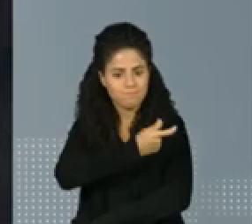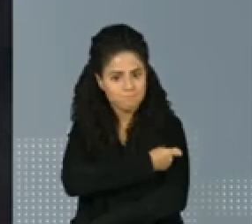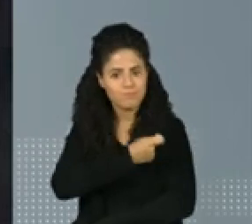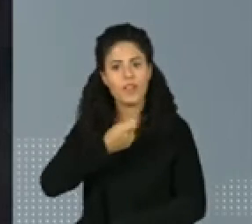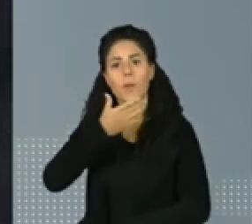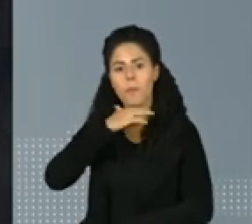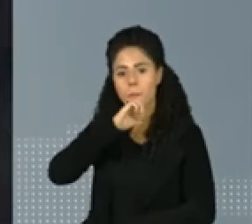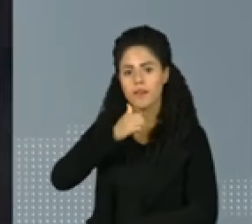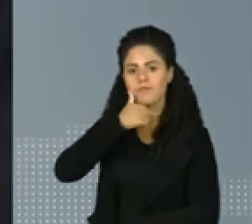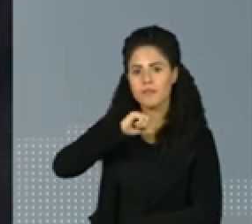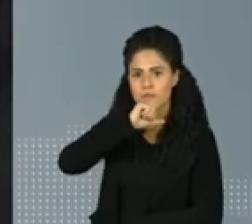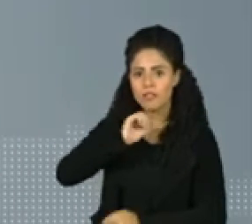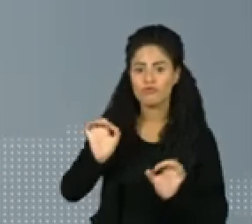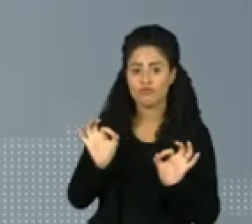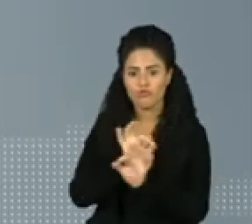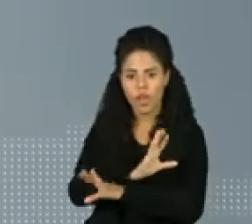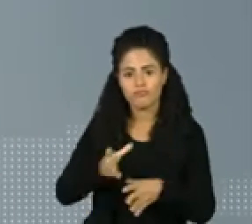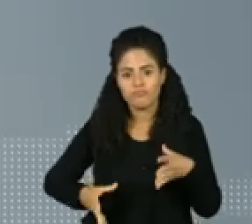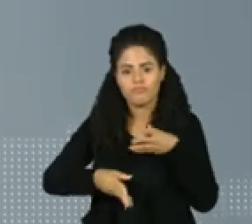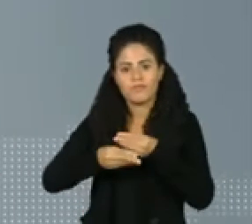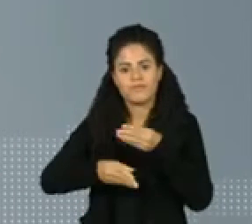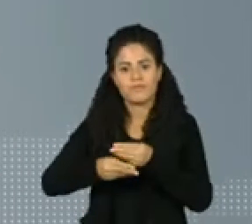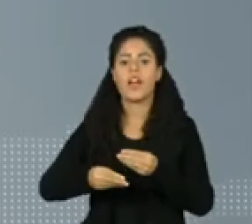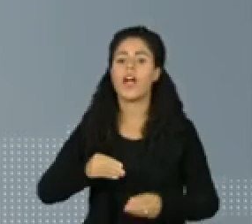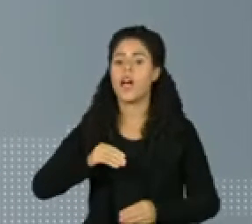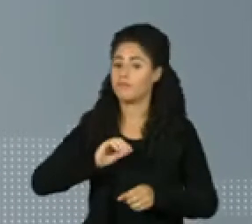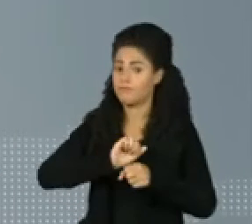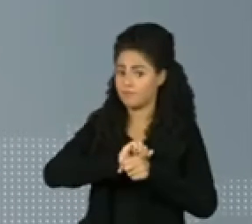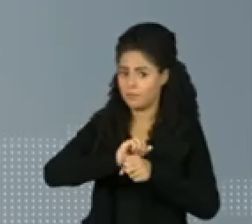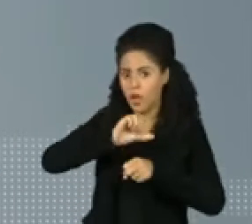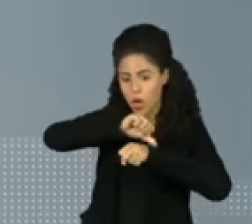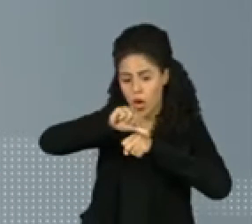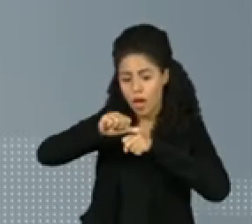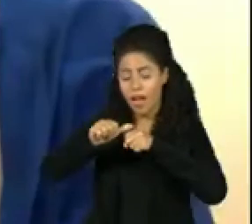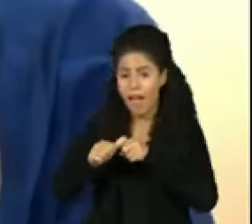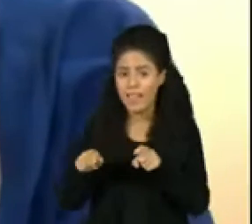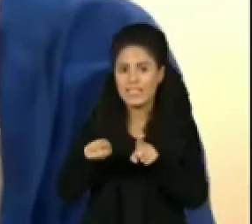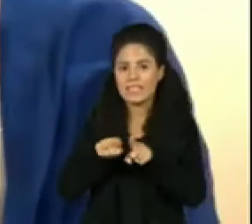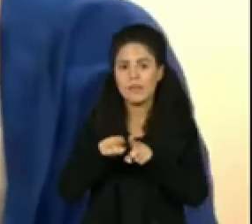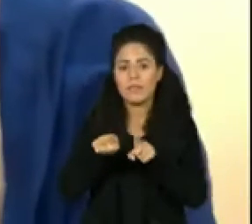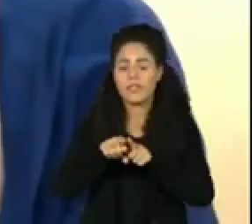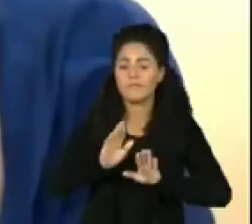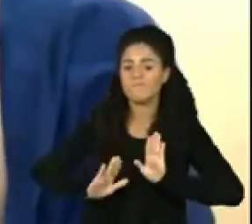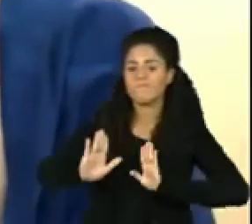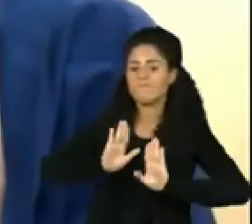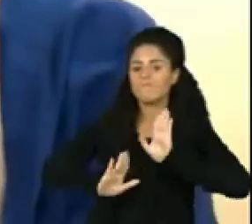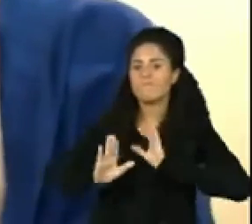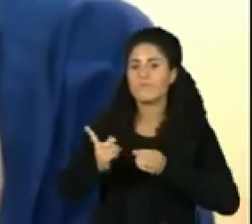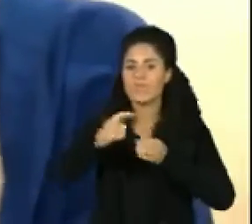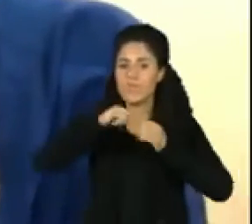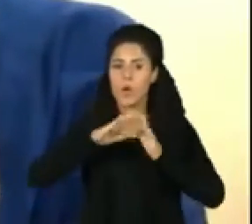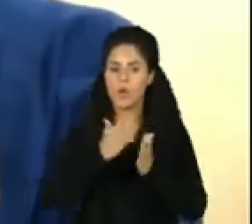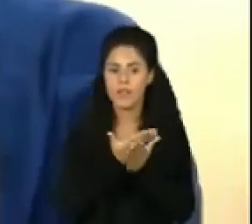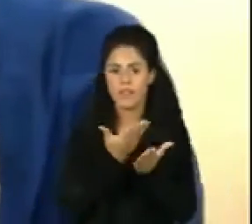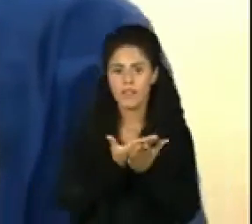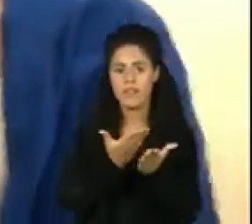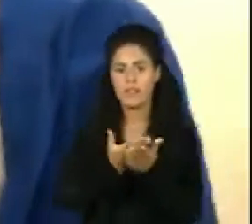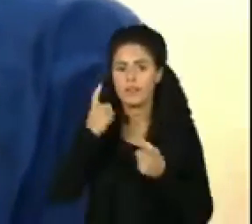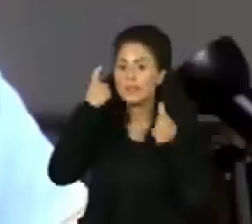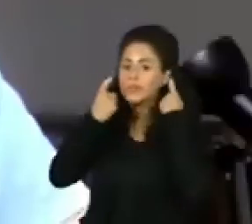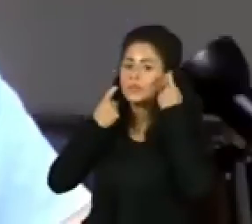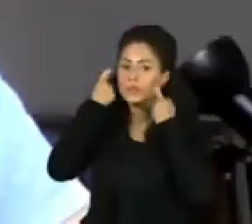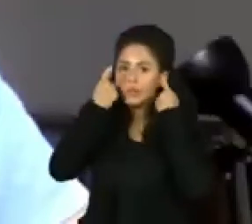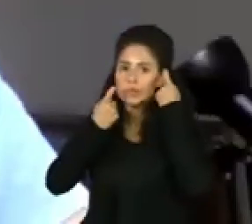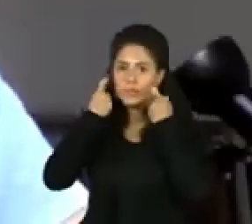pais já completaram a imunização, mas com a variante Ômicron, a segurança de mandar o filho para a escola se mistura à